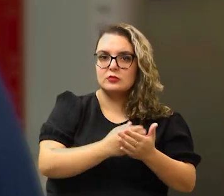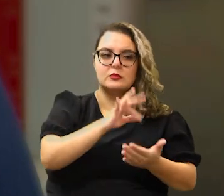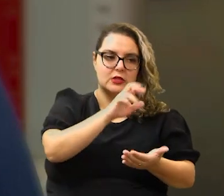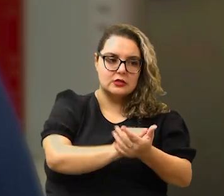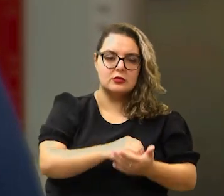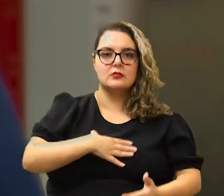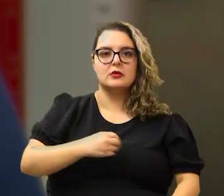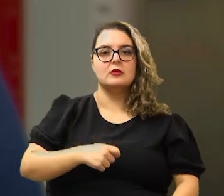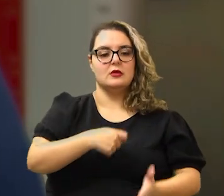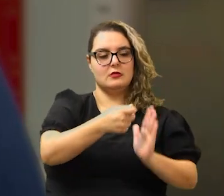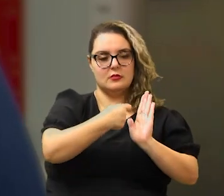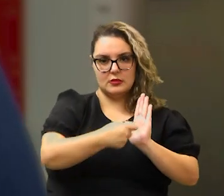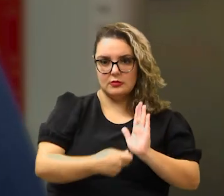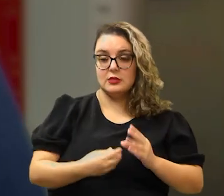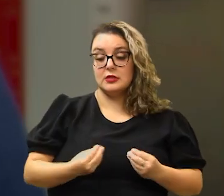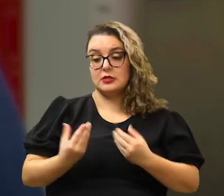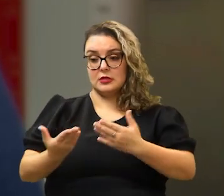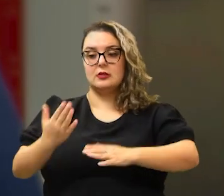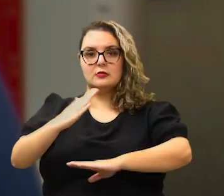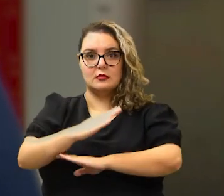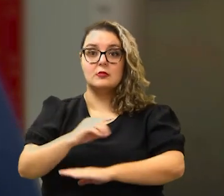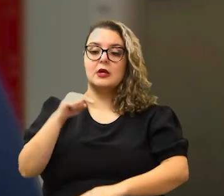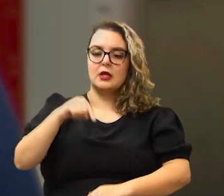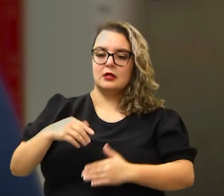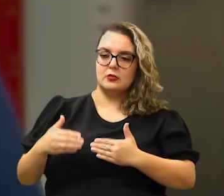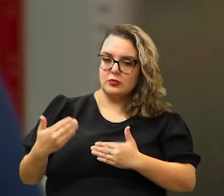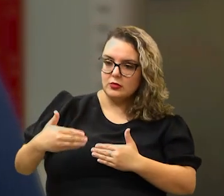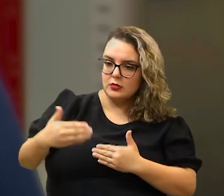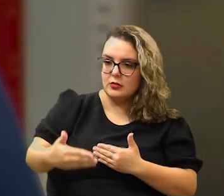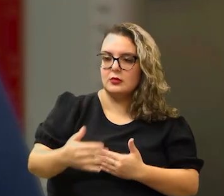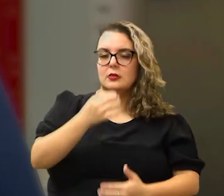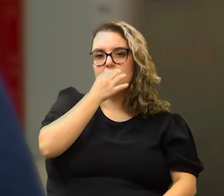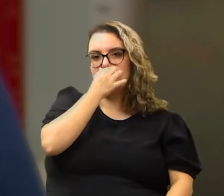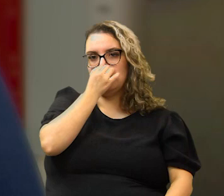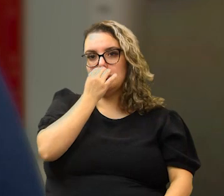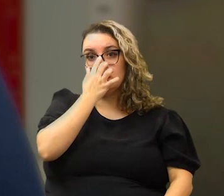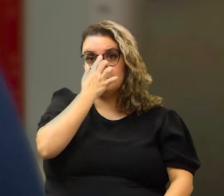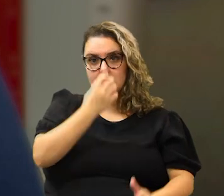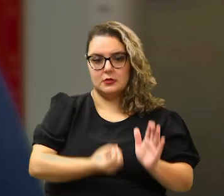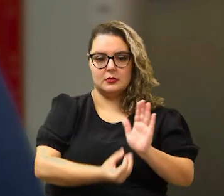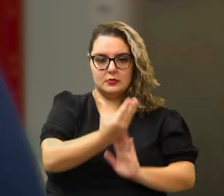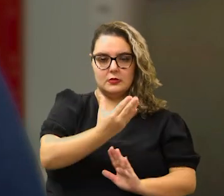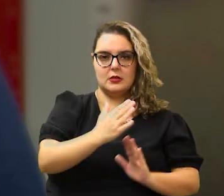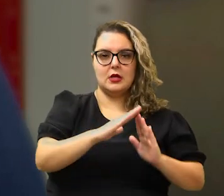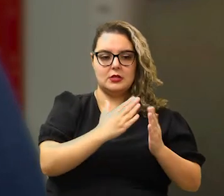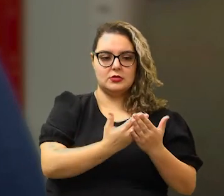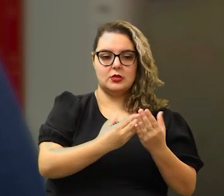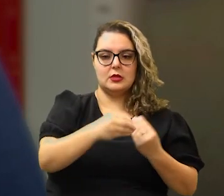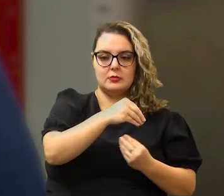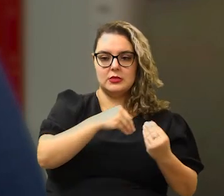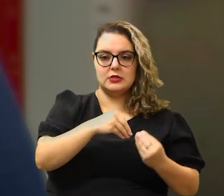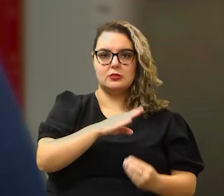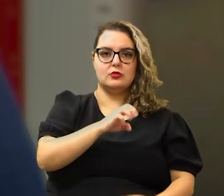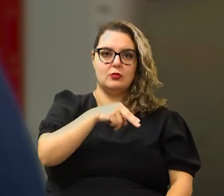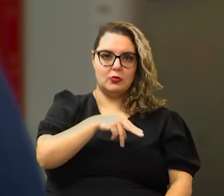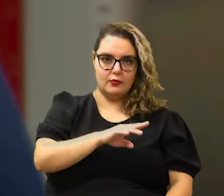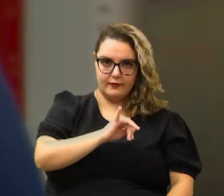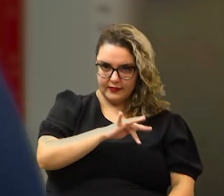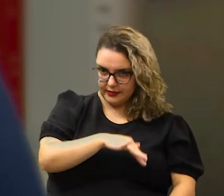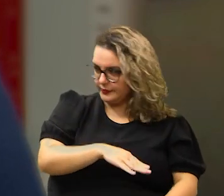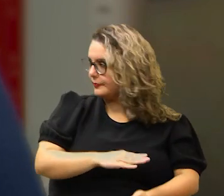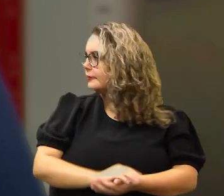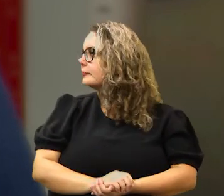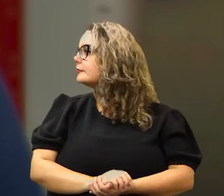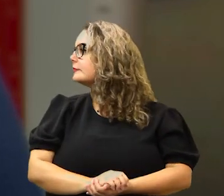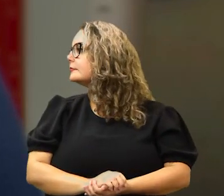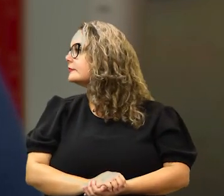Nessas reuniões, algumas vezes até tinha um que outro morador que participava, mas era muito raro. Como no início